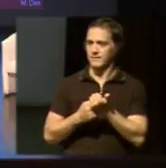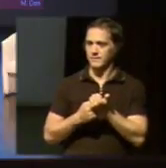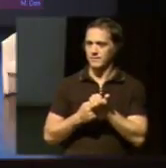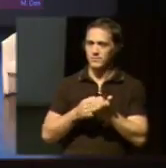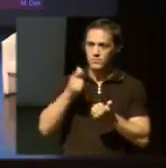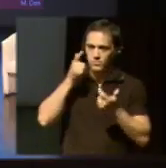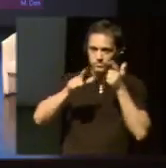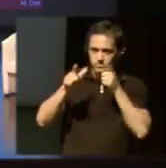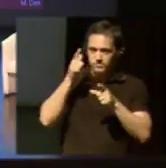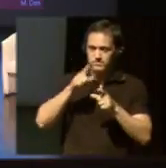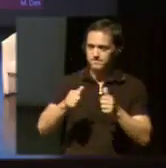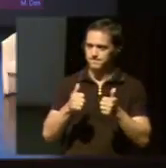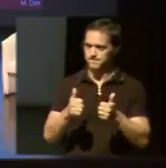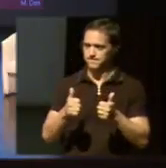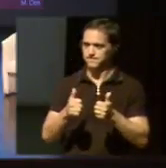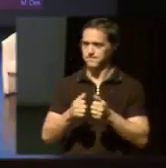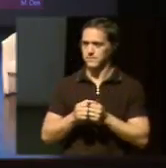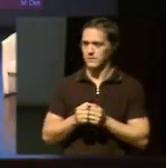velho